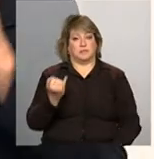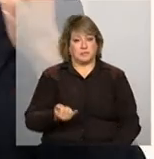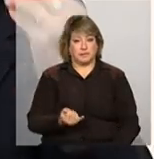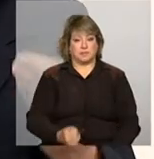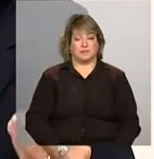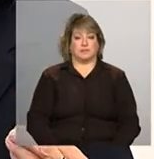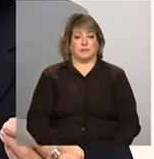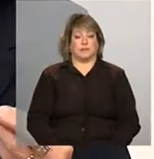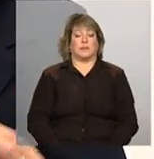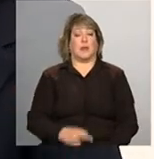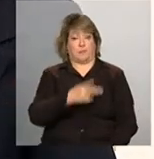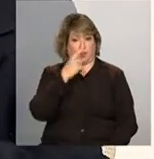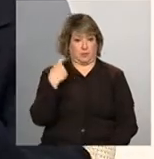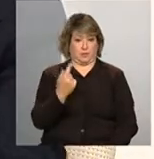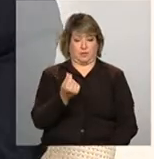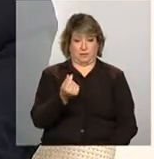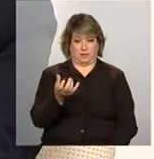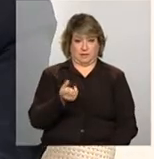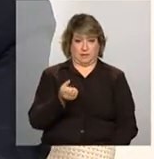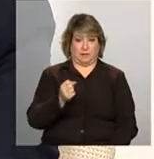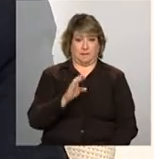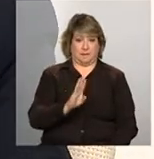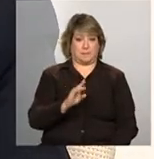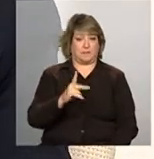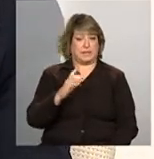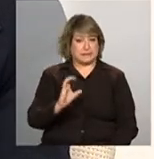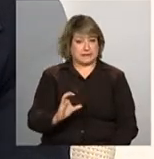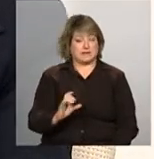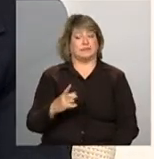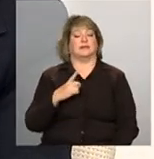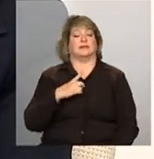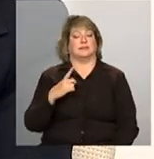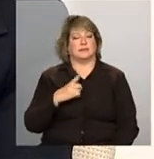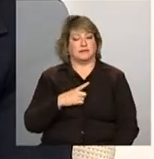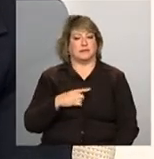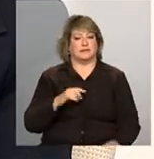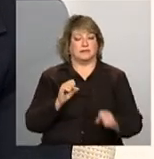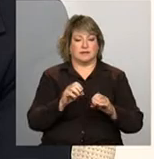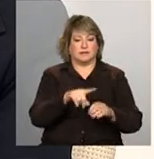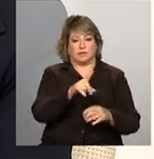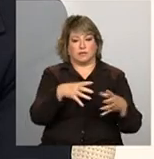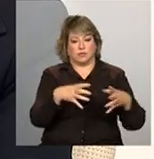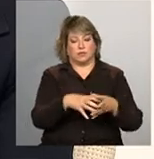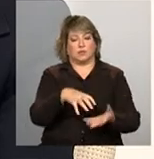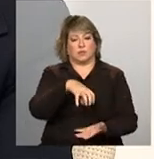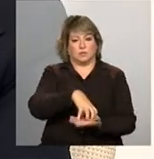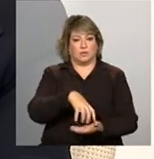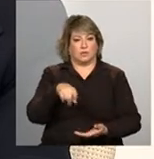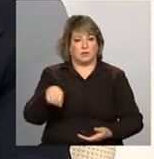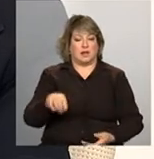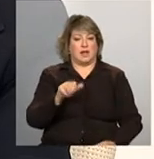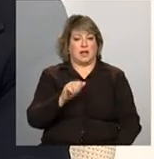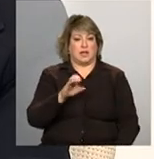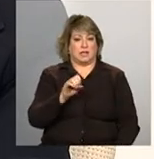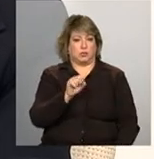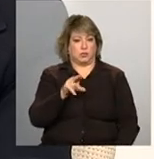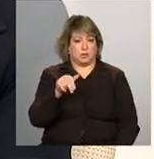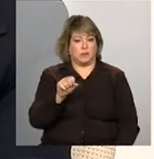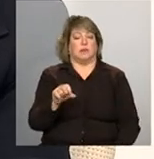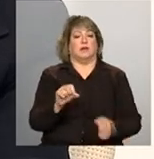Então, os beneficiários do BPC são encaminhados para a equipe do Acessuas, que tem uma equipe que faz